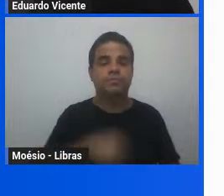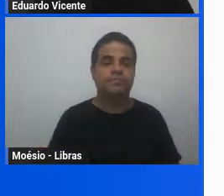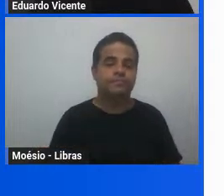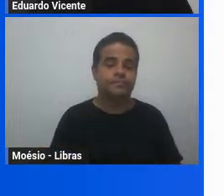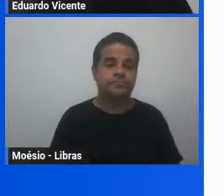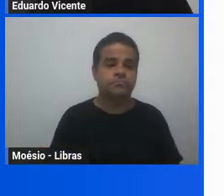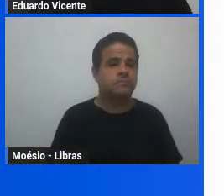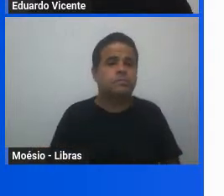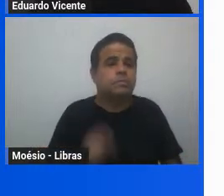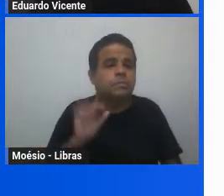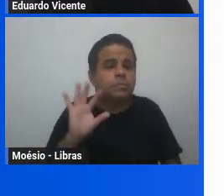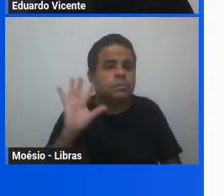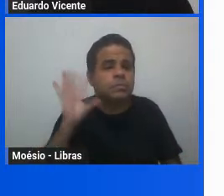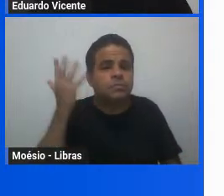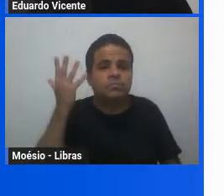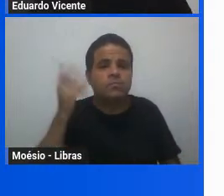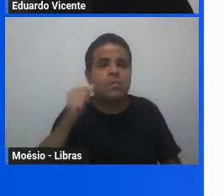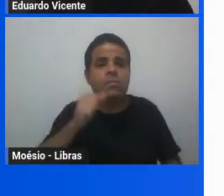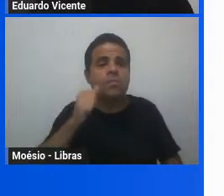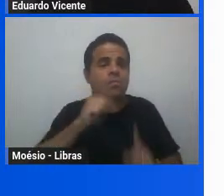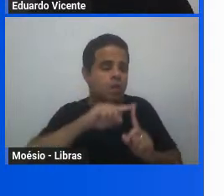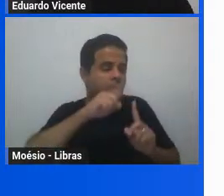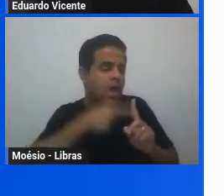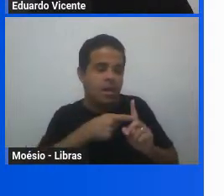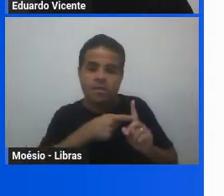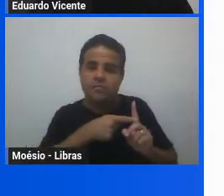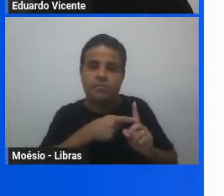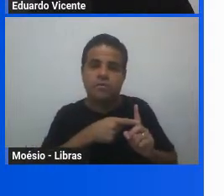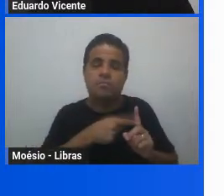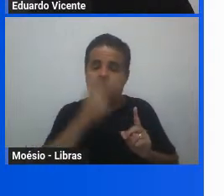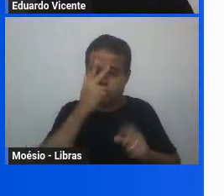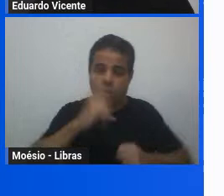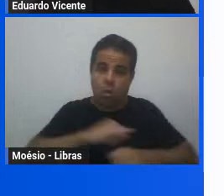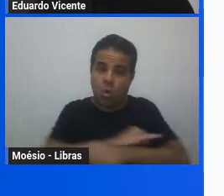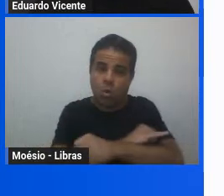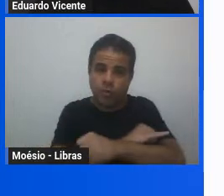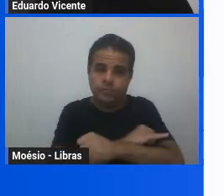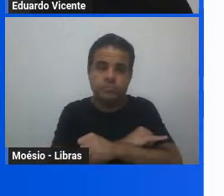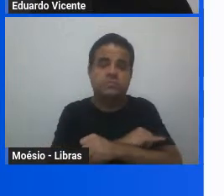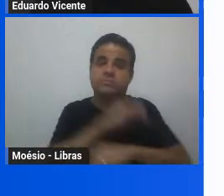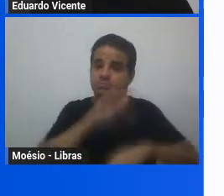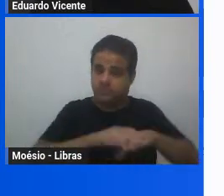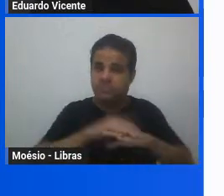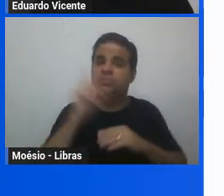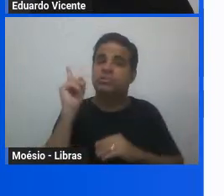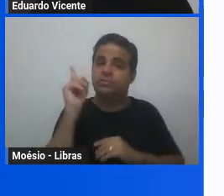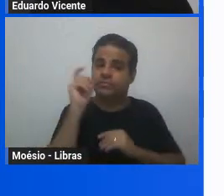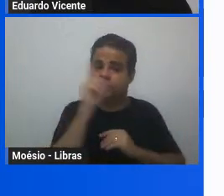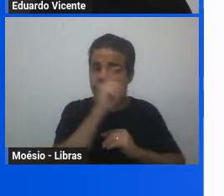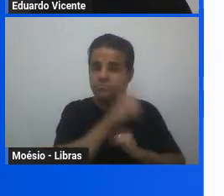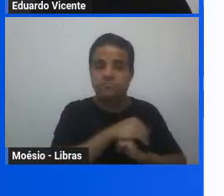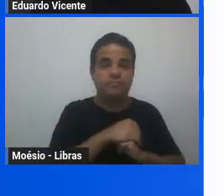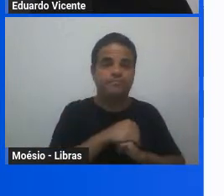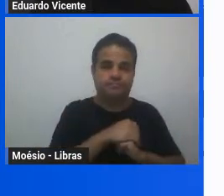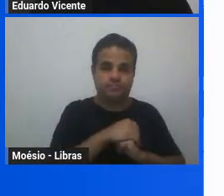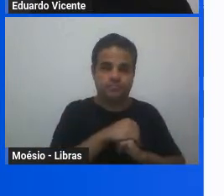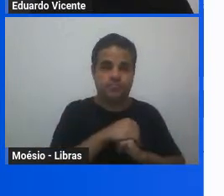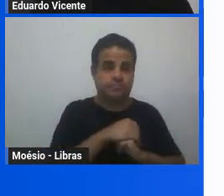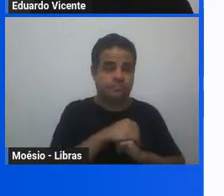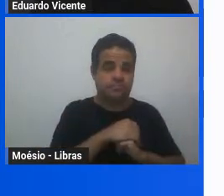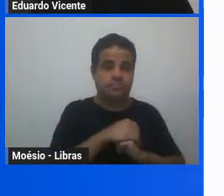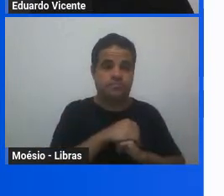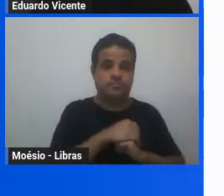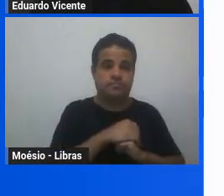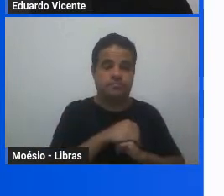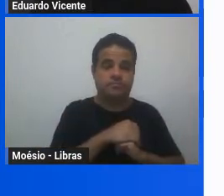E no caso de uma gestante, ou no caso de um obeso, muito mais difícil. No caso,